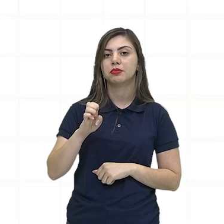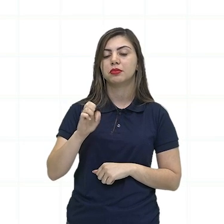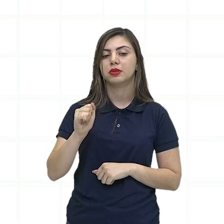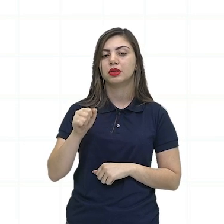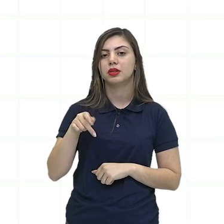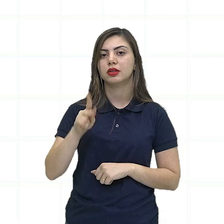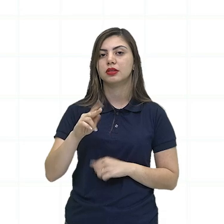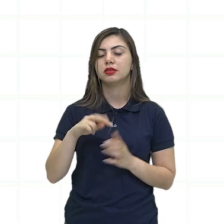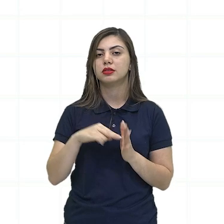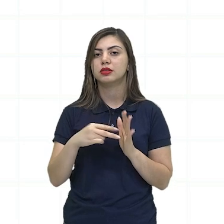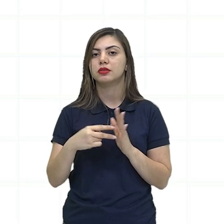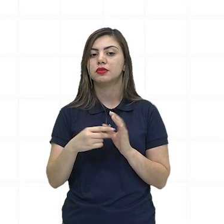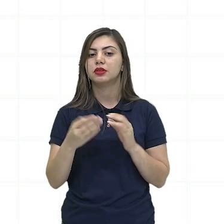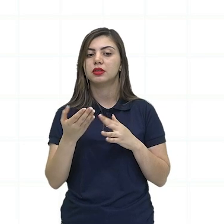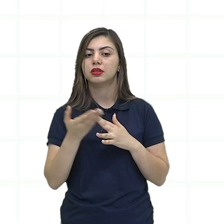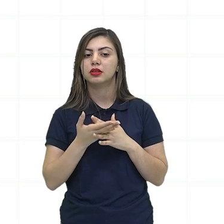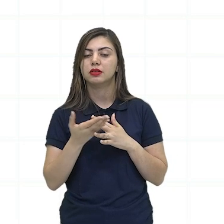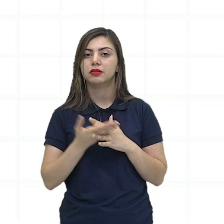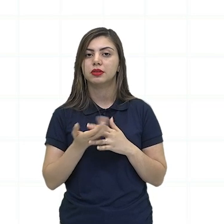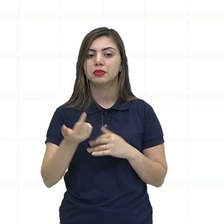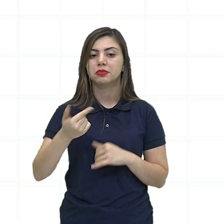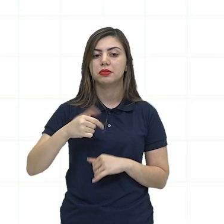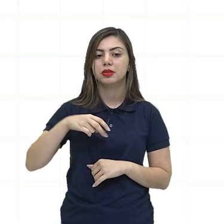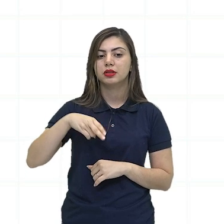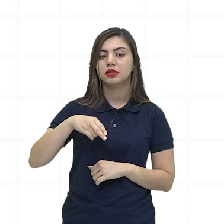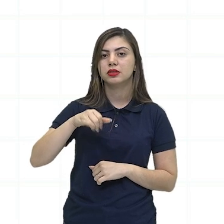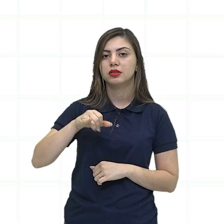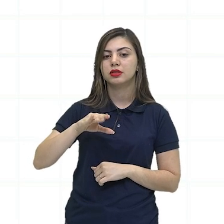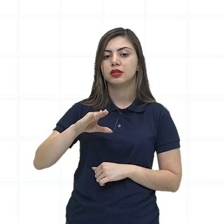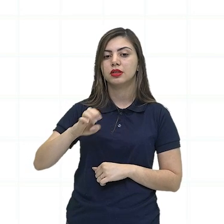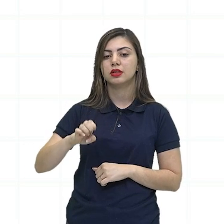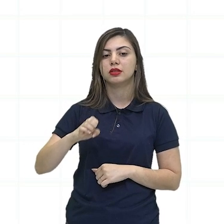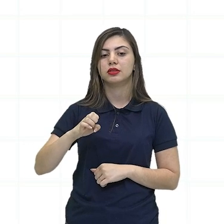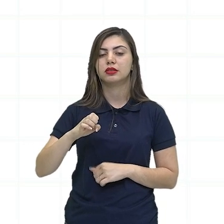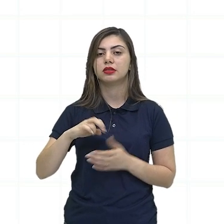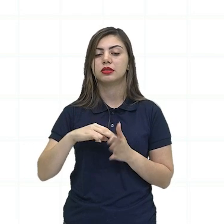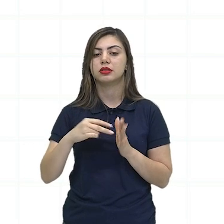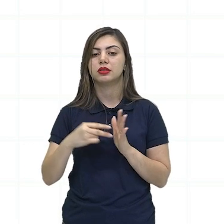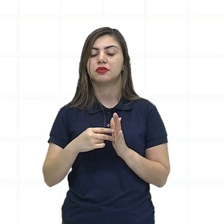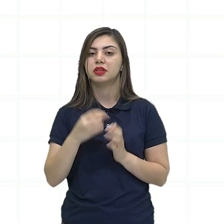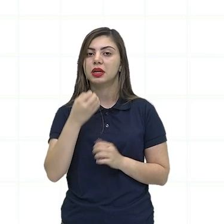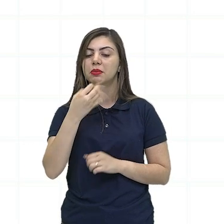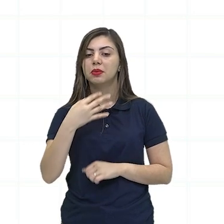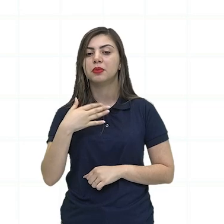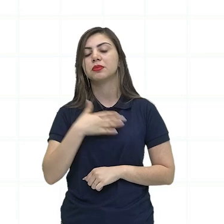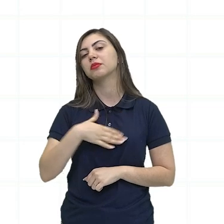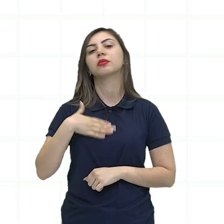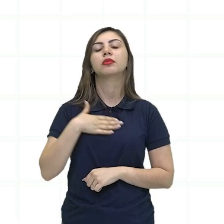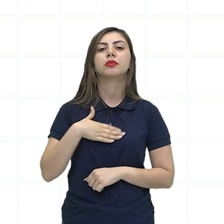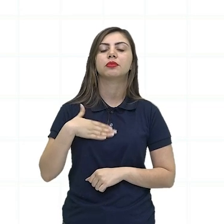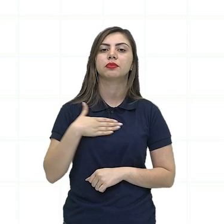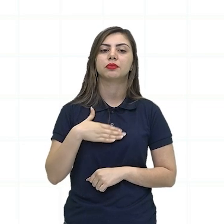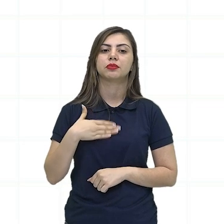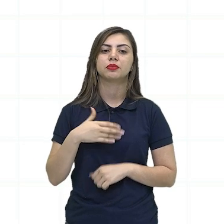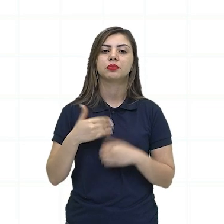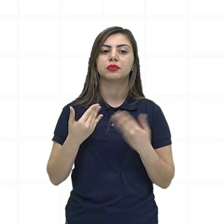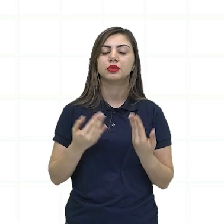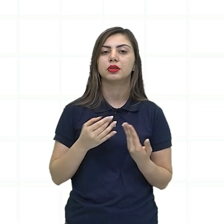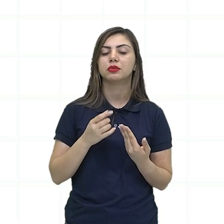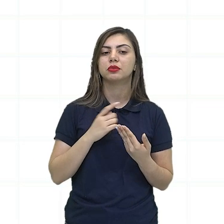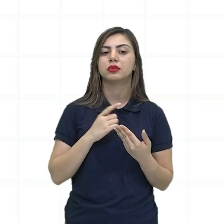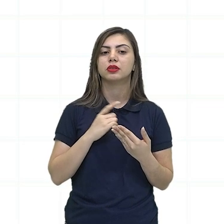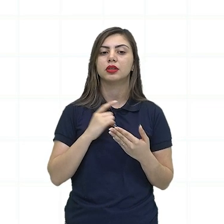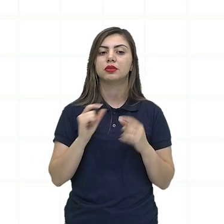o intervalo, e nice, que quer dizer agradável ou boa, né? Então, to be,